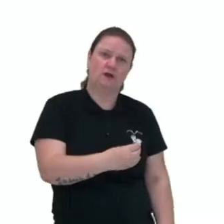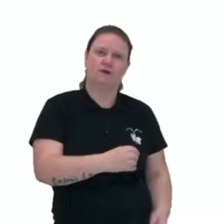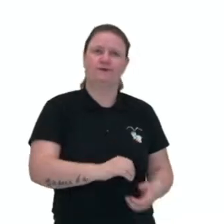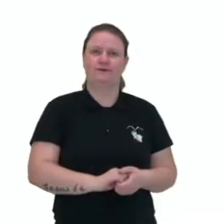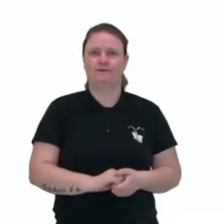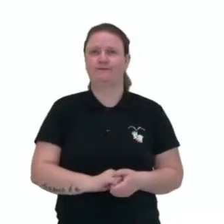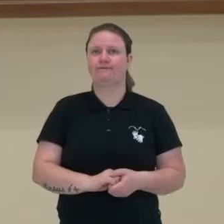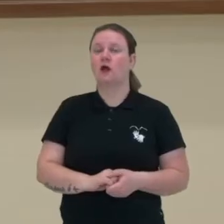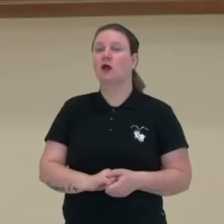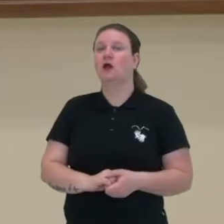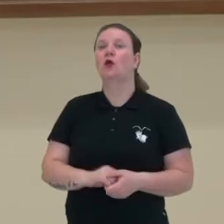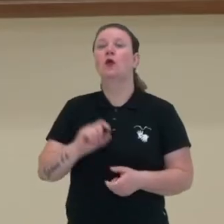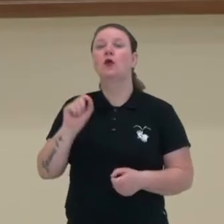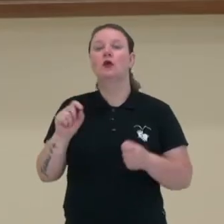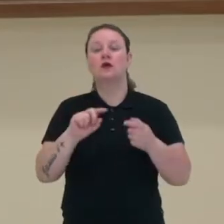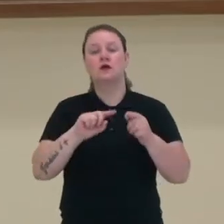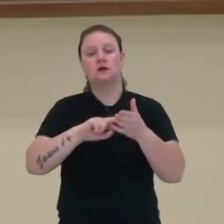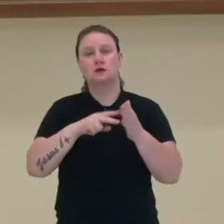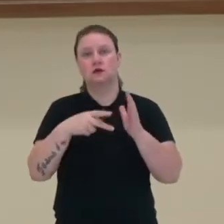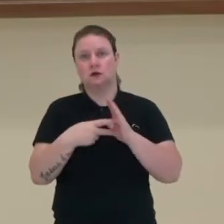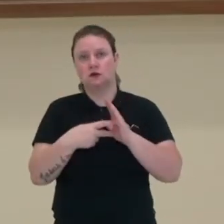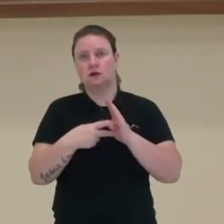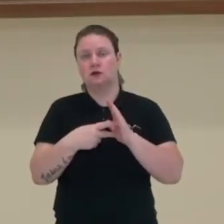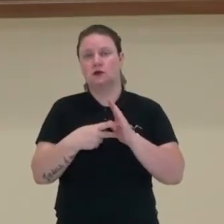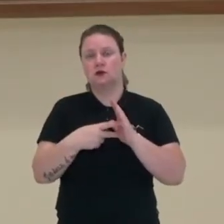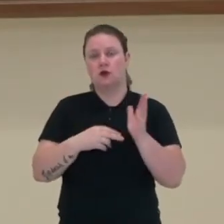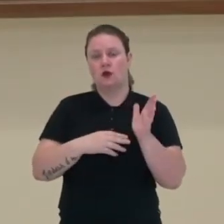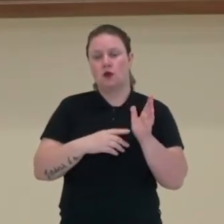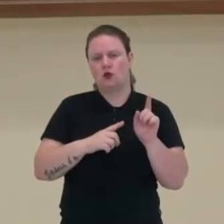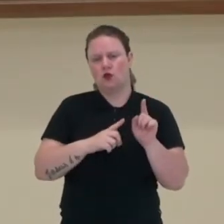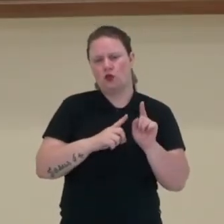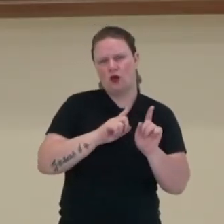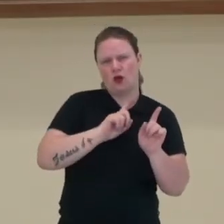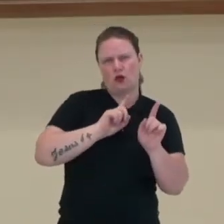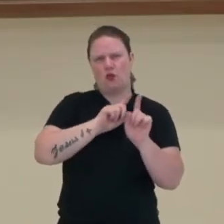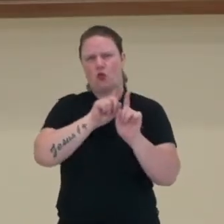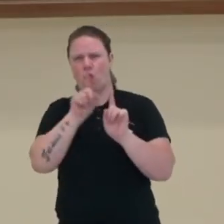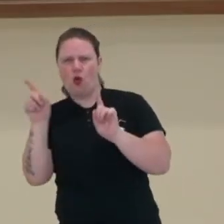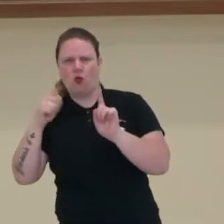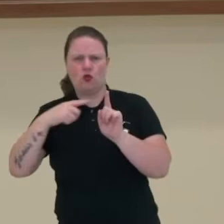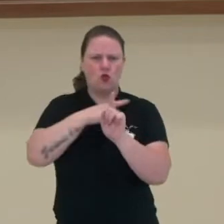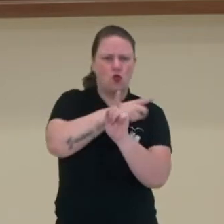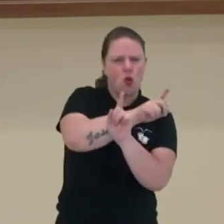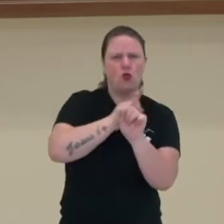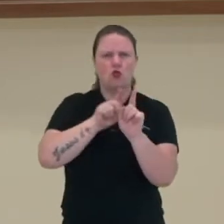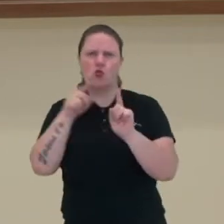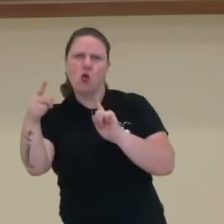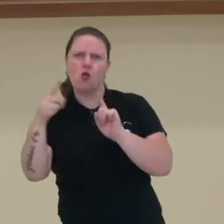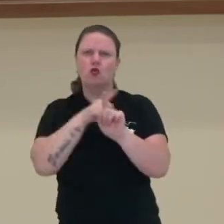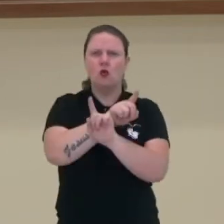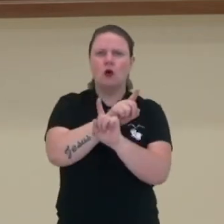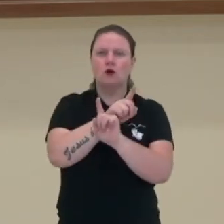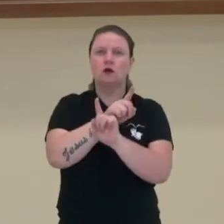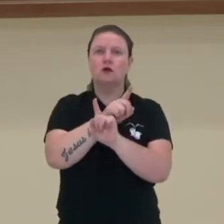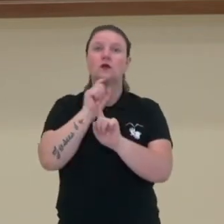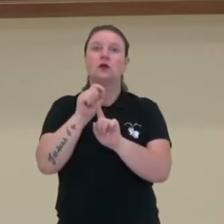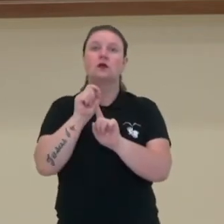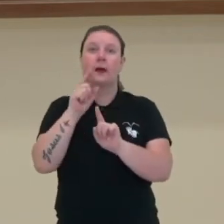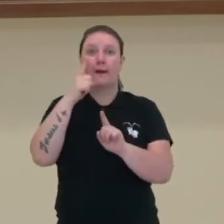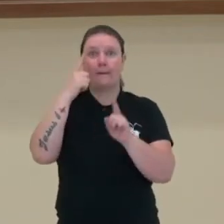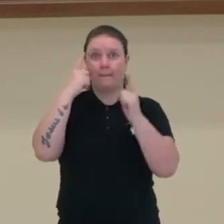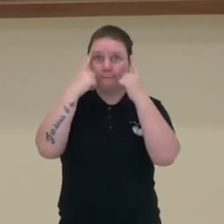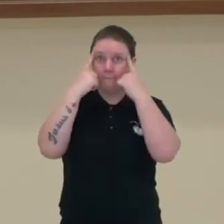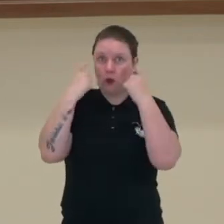gatilho. Aqui, desviando do gatilho pode significar se desviando do perigo, se desviando da violência, ou também